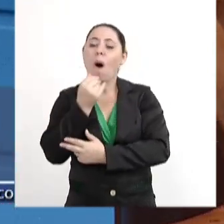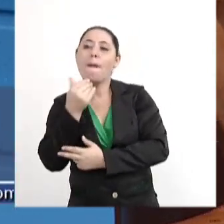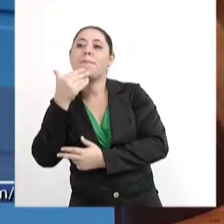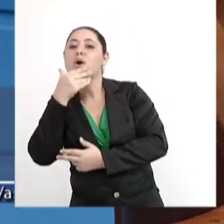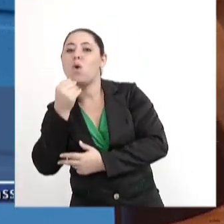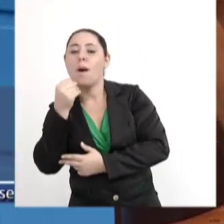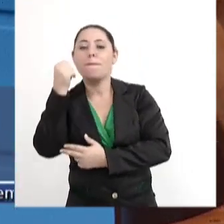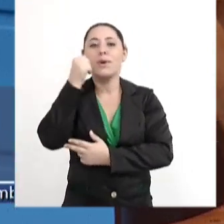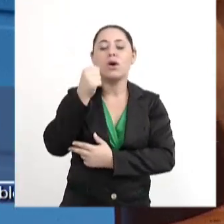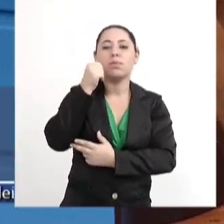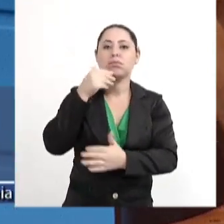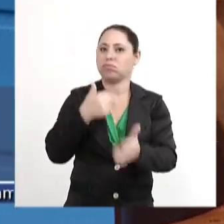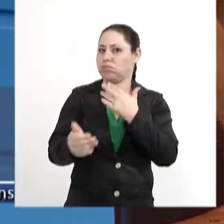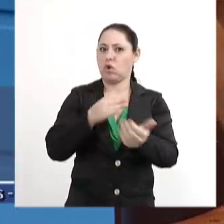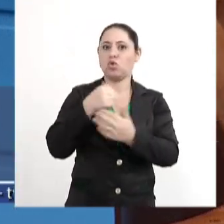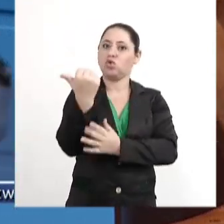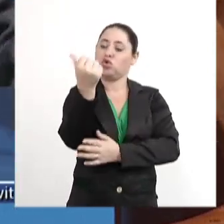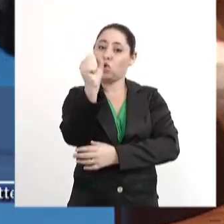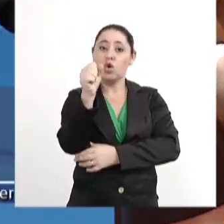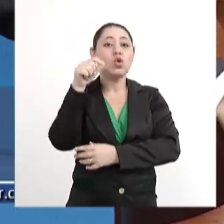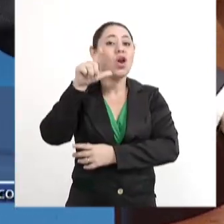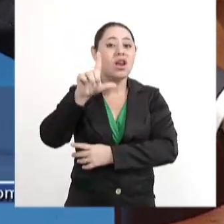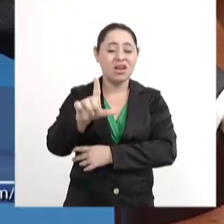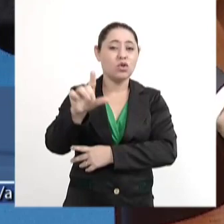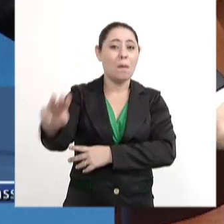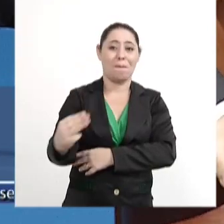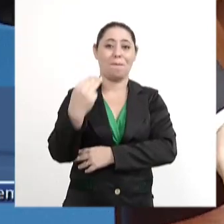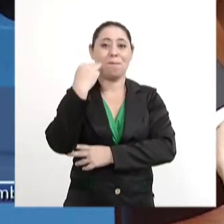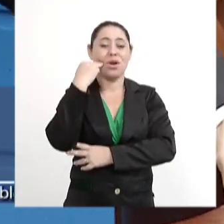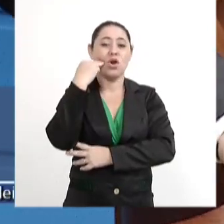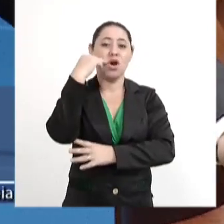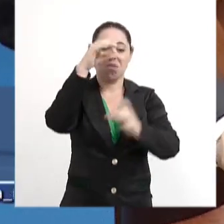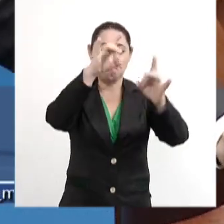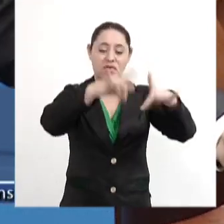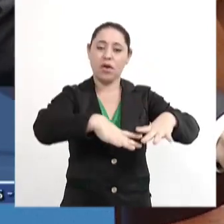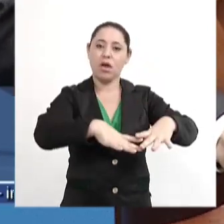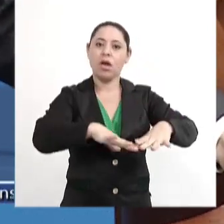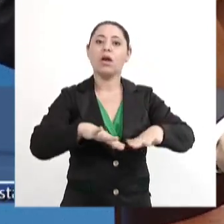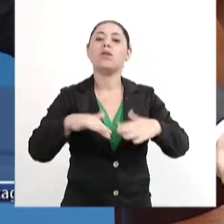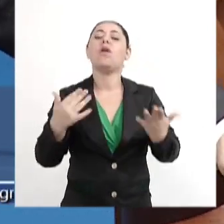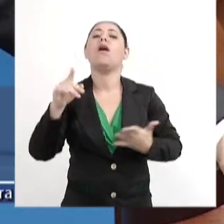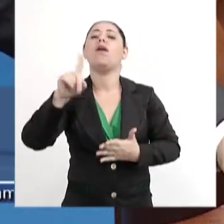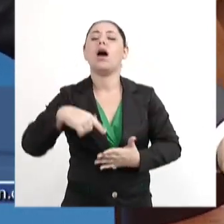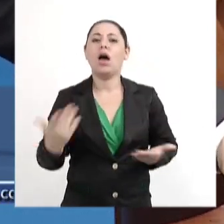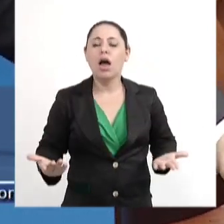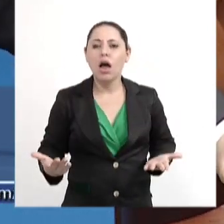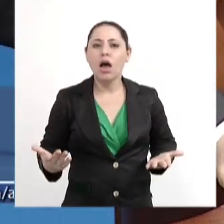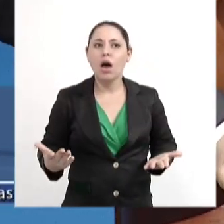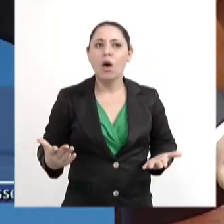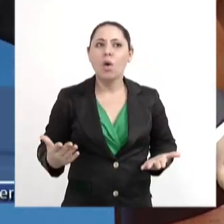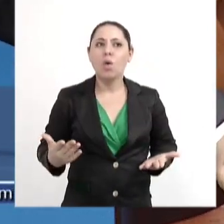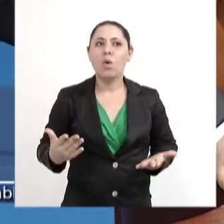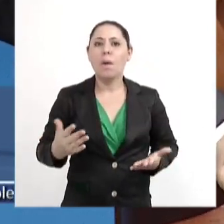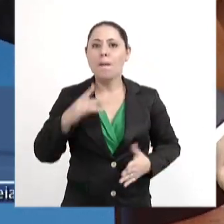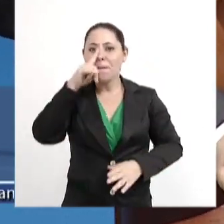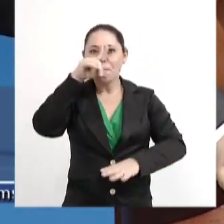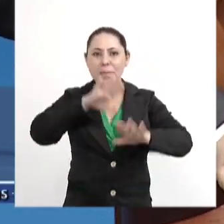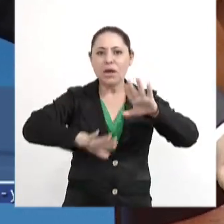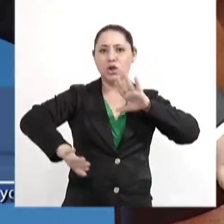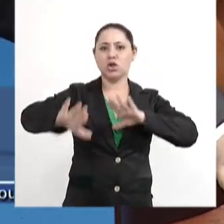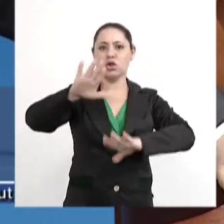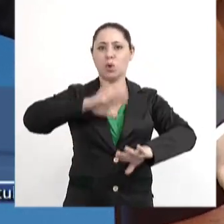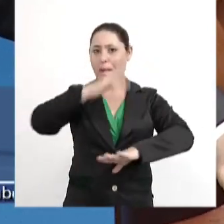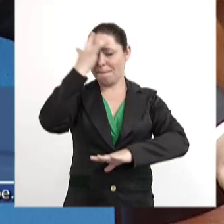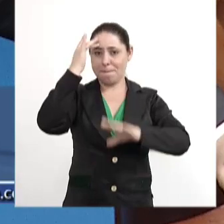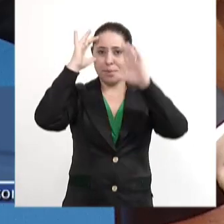dos 18 milhões de litros desperdiçados. Eu pergunto, qual é a periculosidade de